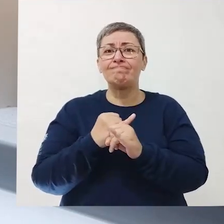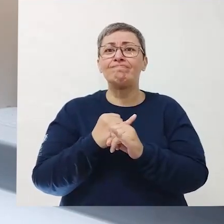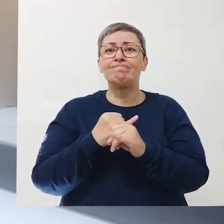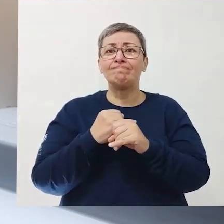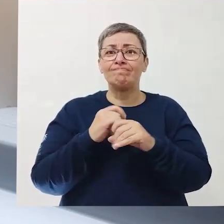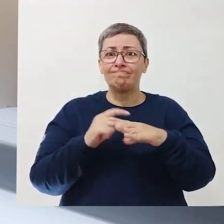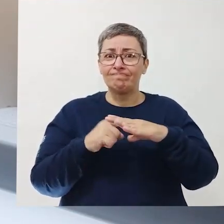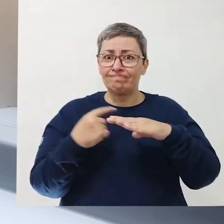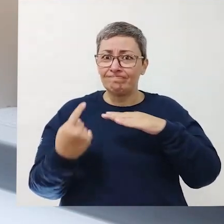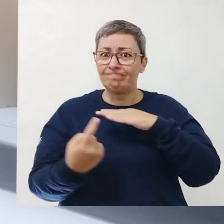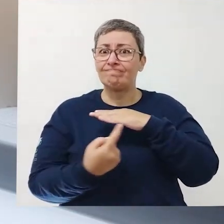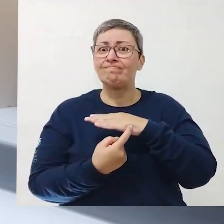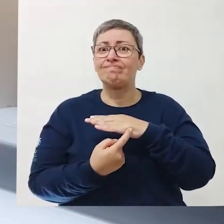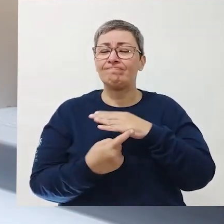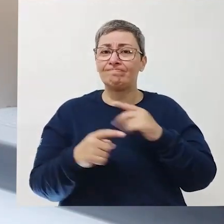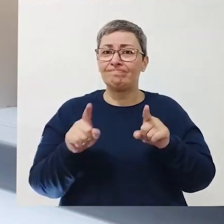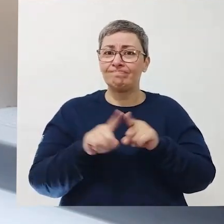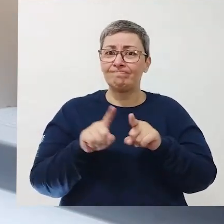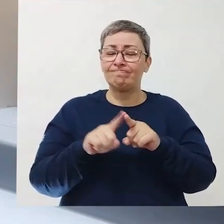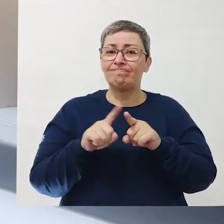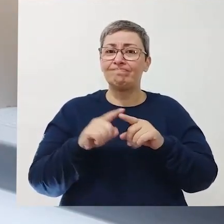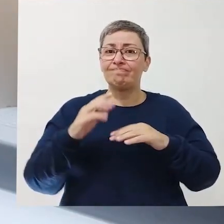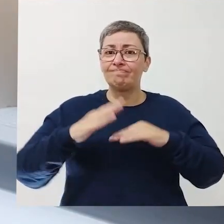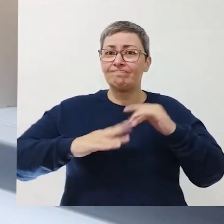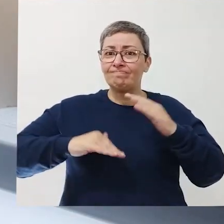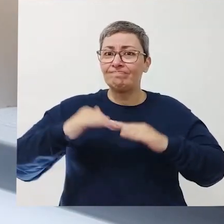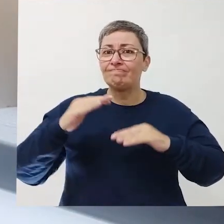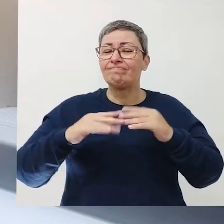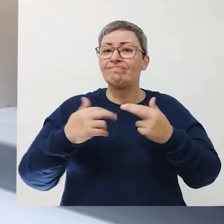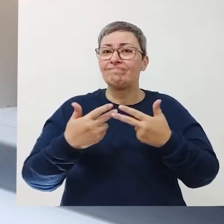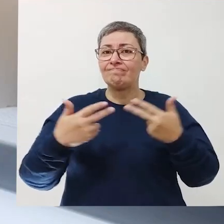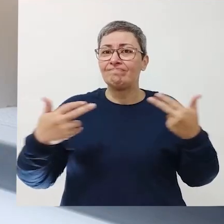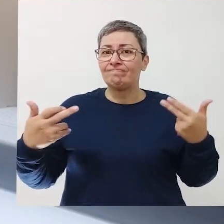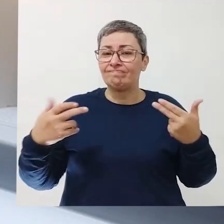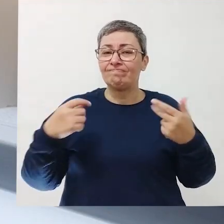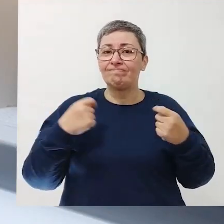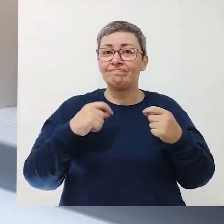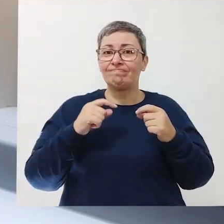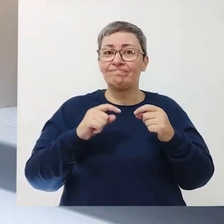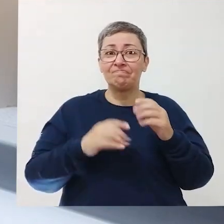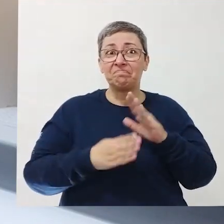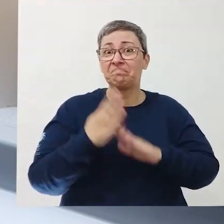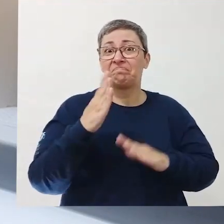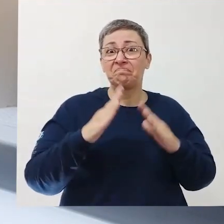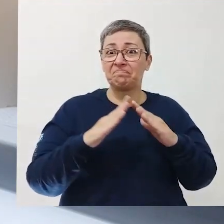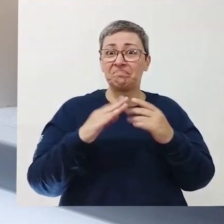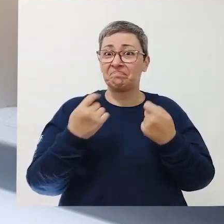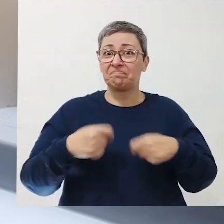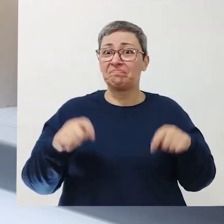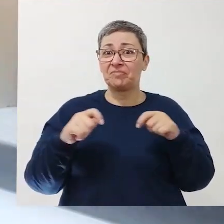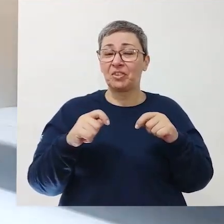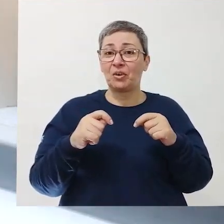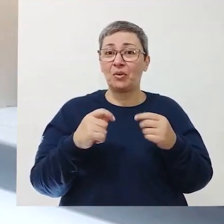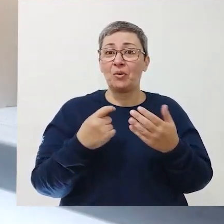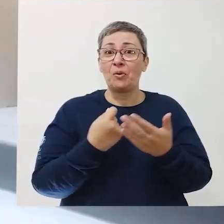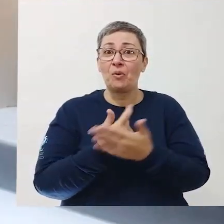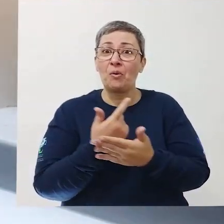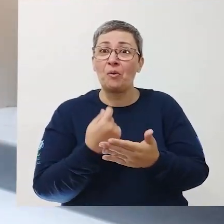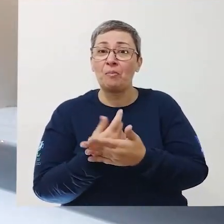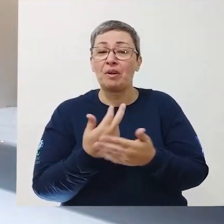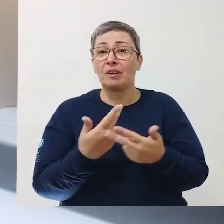né? Para a gente realizar todas as atividades necessárias do dia a dia? Parece uma loucura, né? Com o isolamento